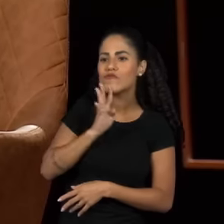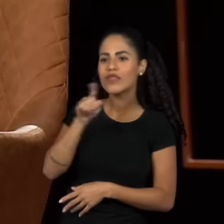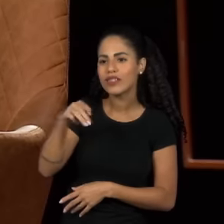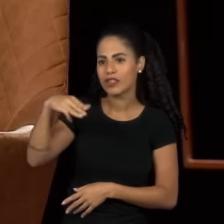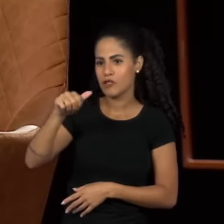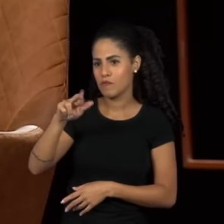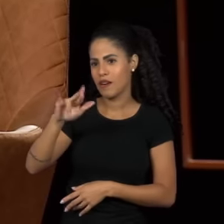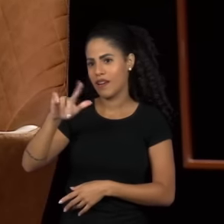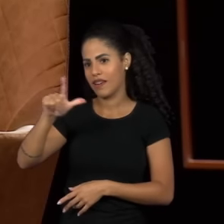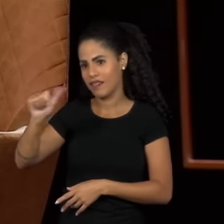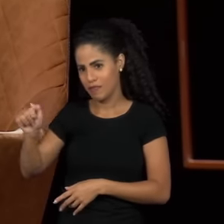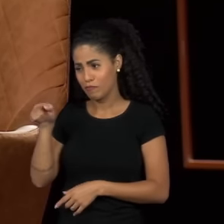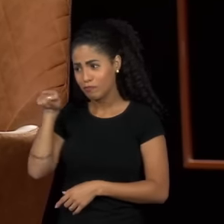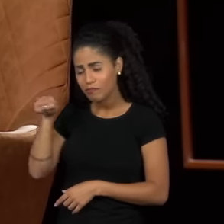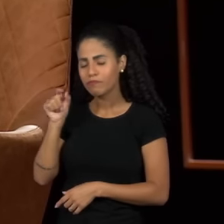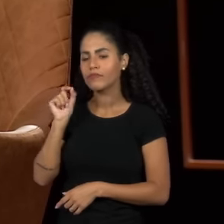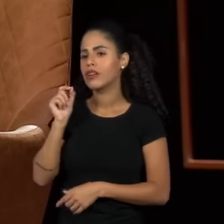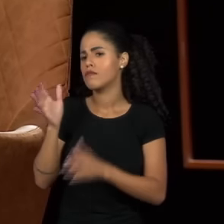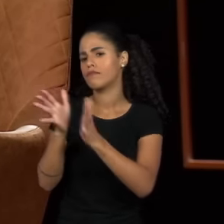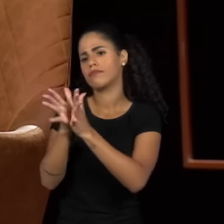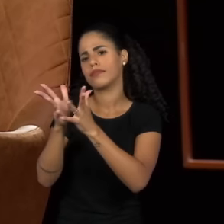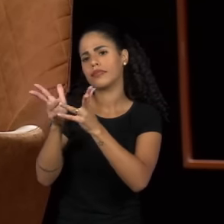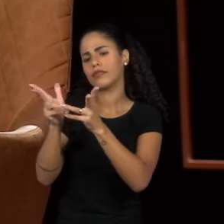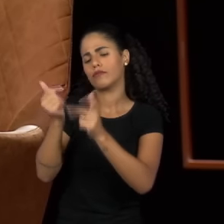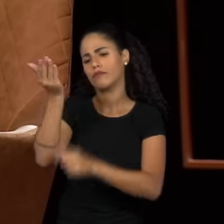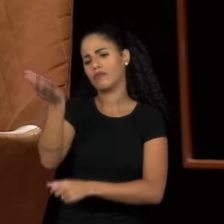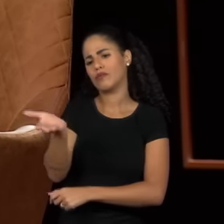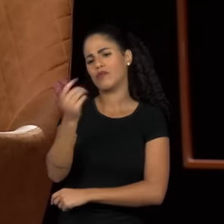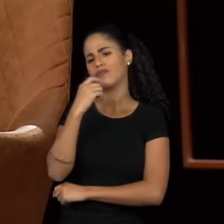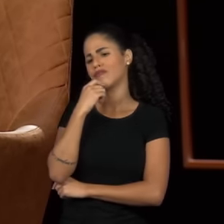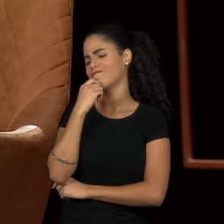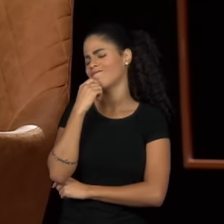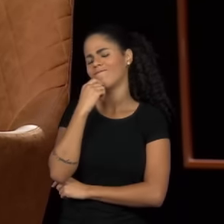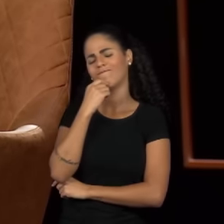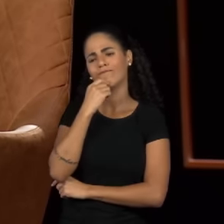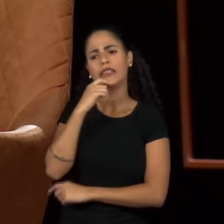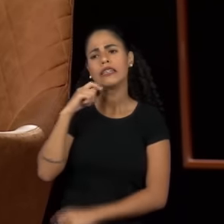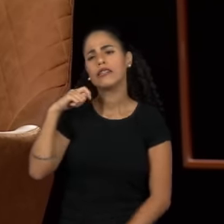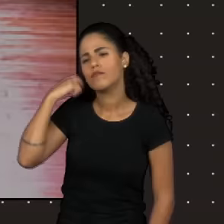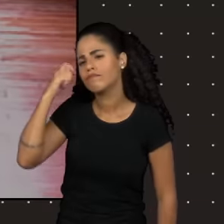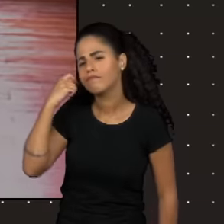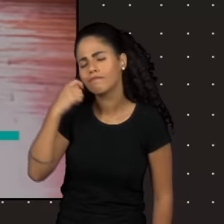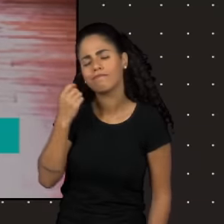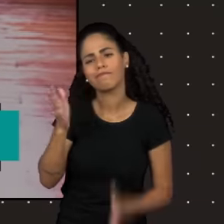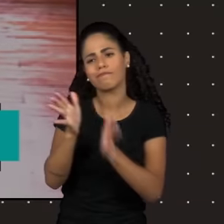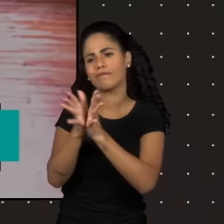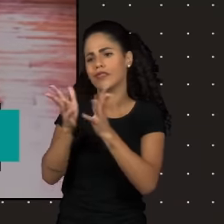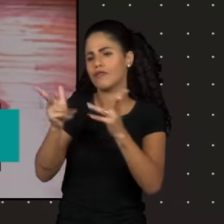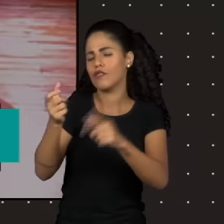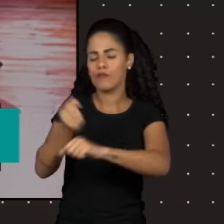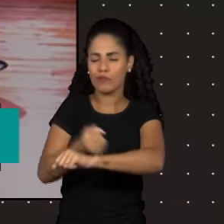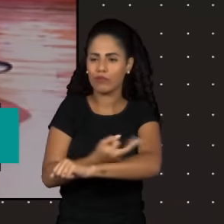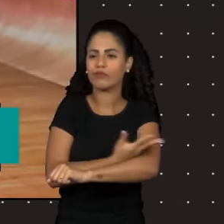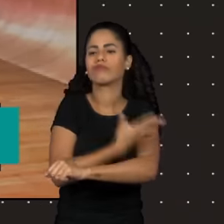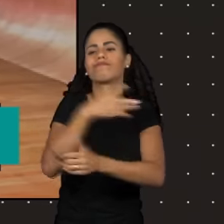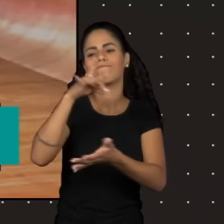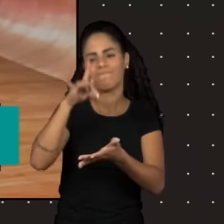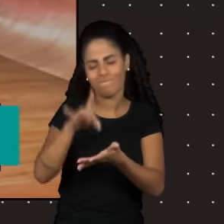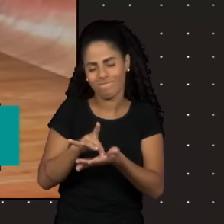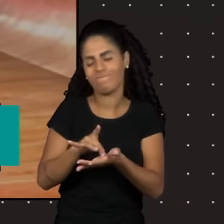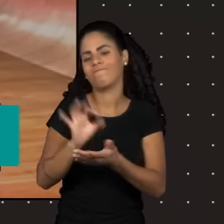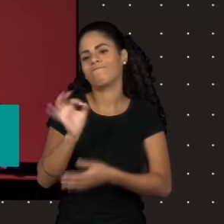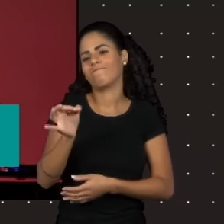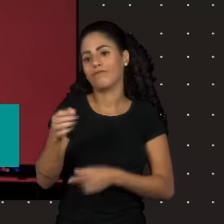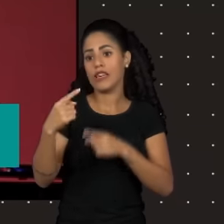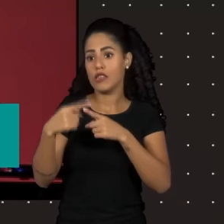atriz maravilhosa. Quando eu vi a Marília fazendo Calas, também foi um processo assim, que me emocionou muito. Que foi... E quando